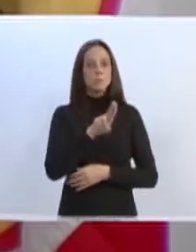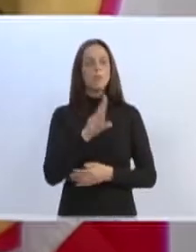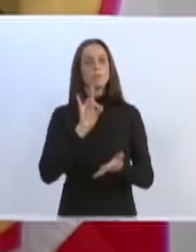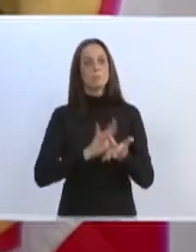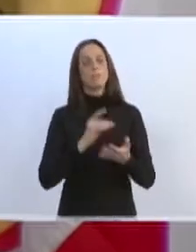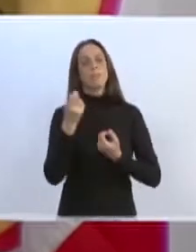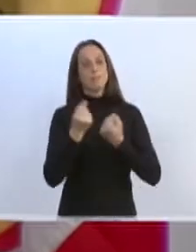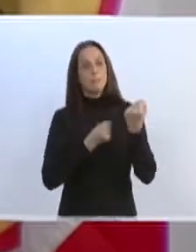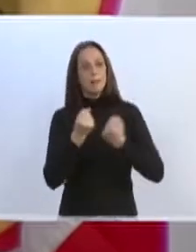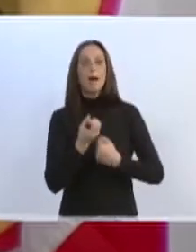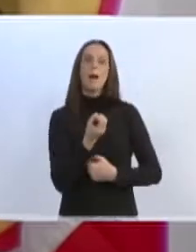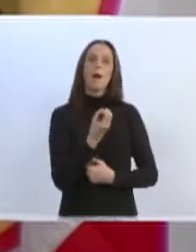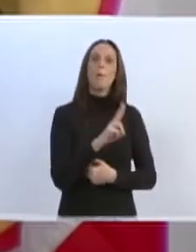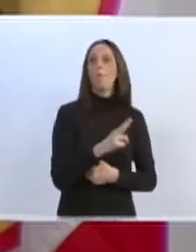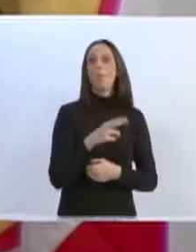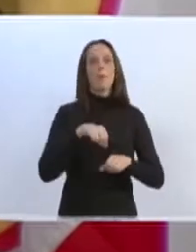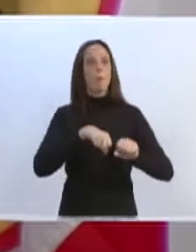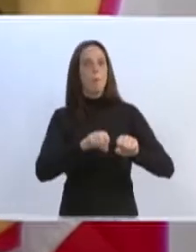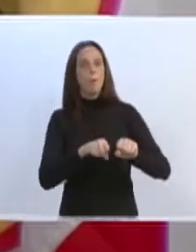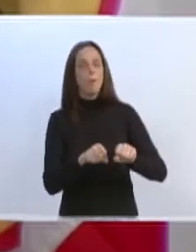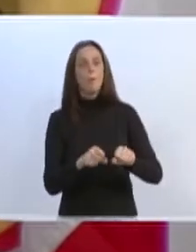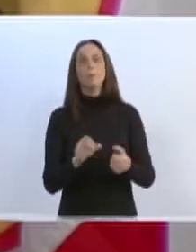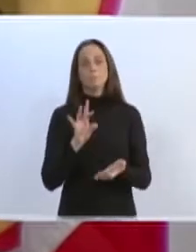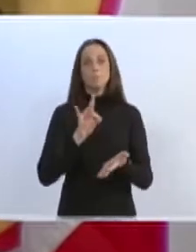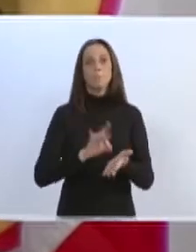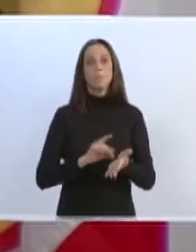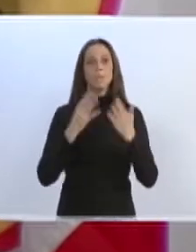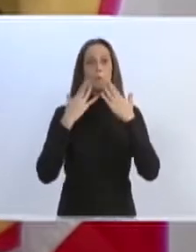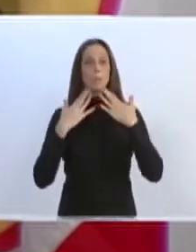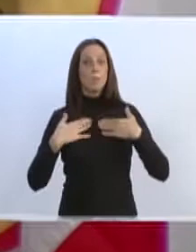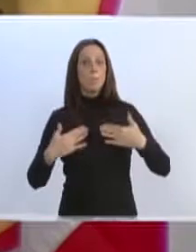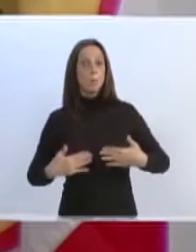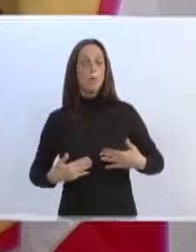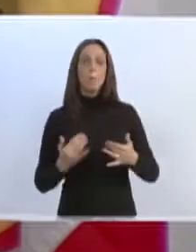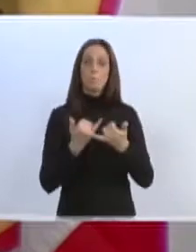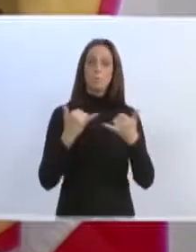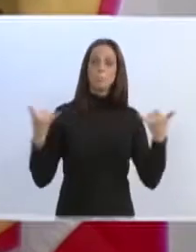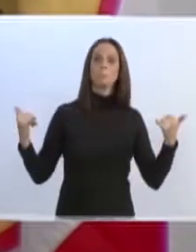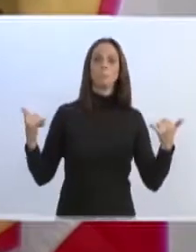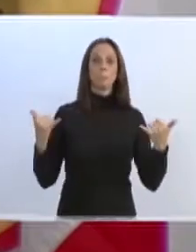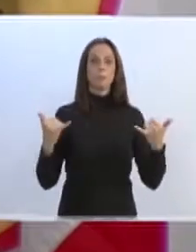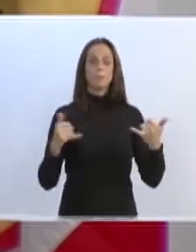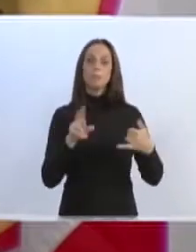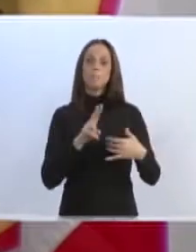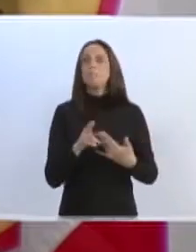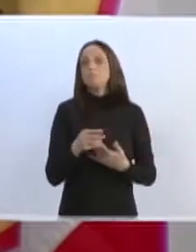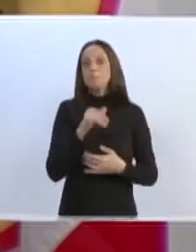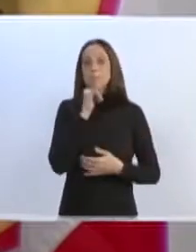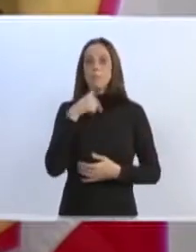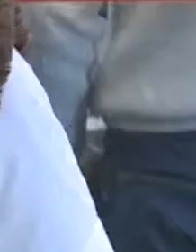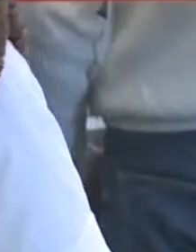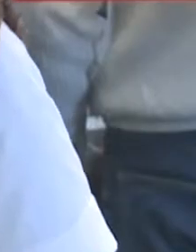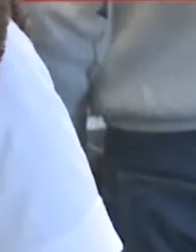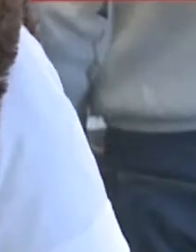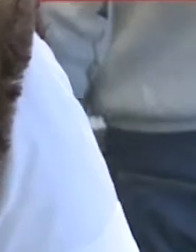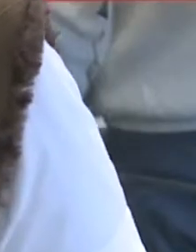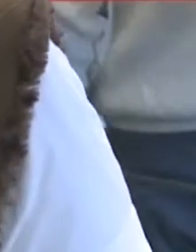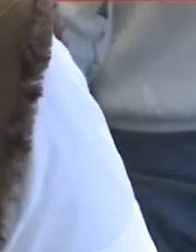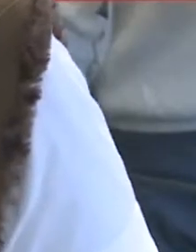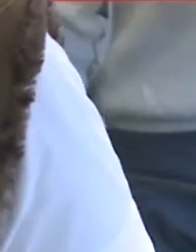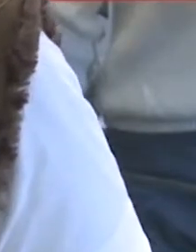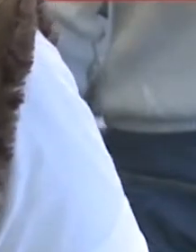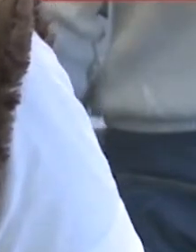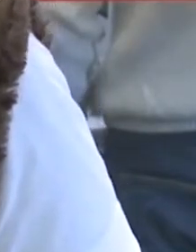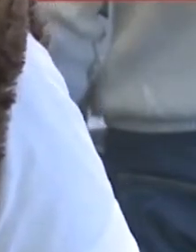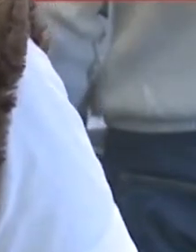campanha em respeito aos ciclistas e pedestres, a importância de utilizar um transporte alternativo. É uma campanha